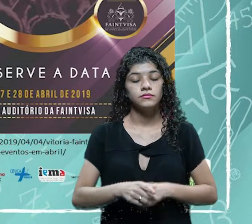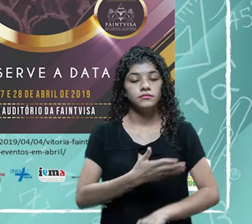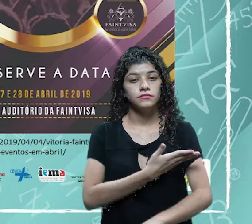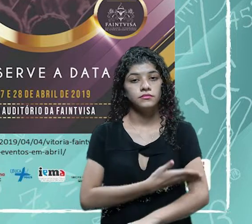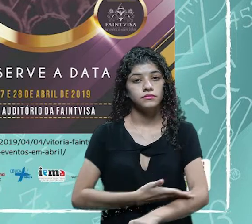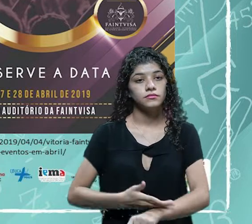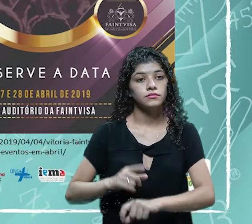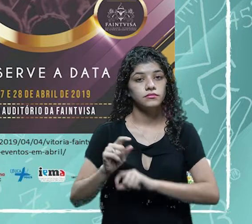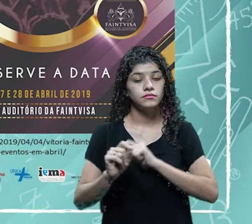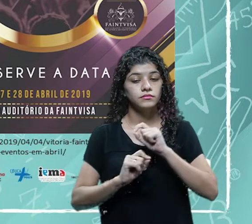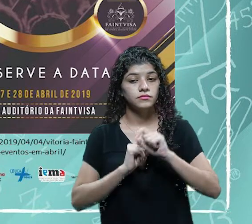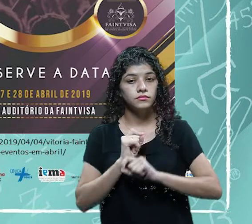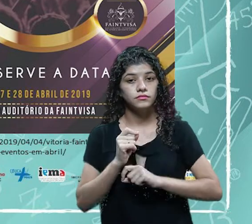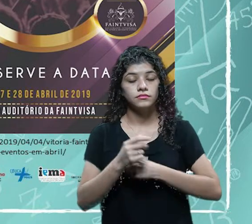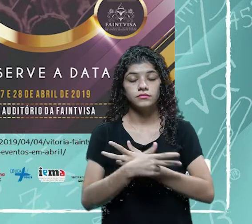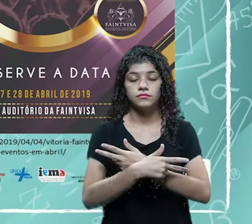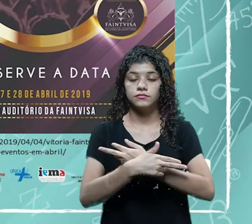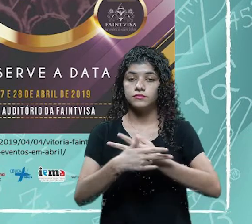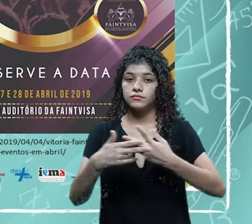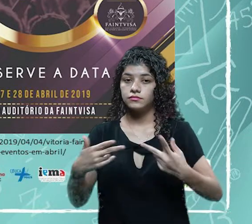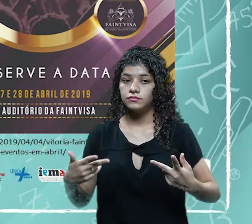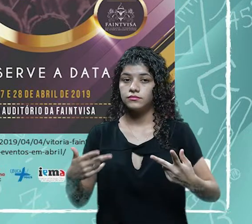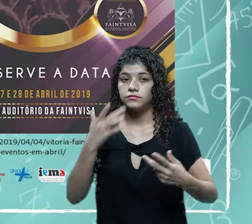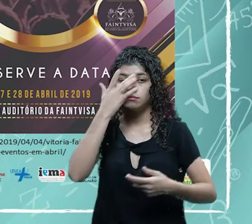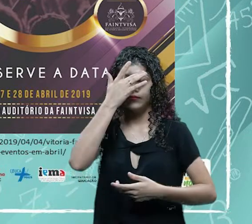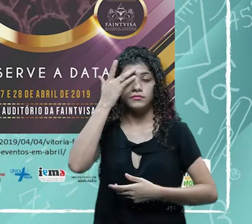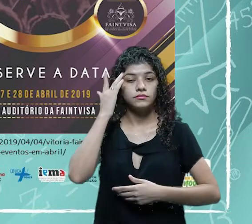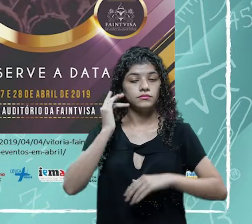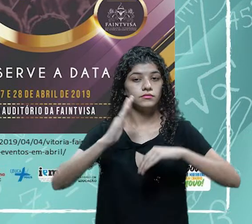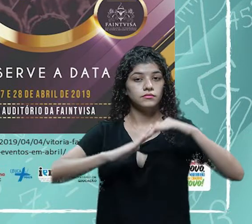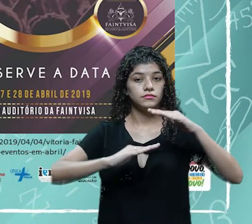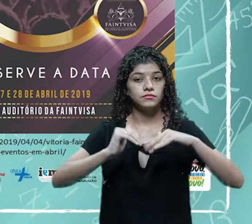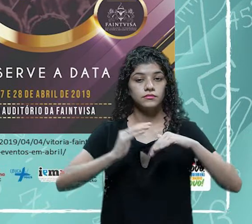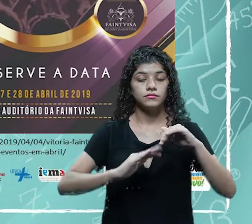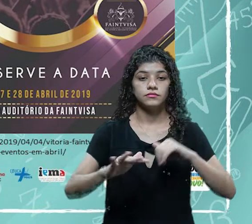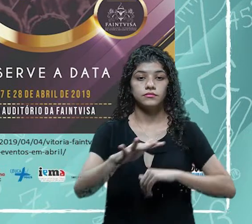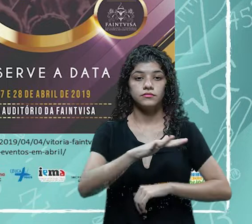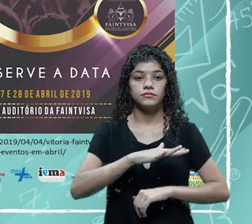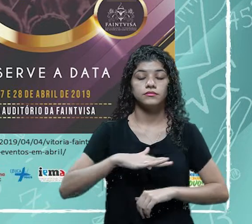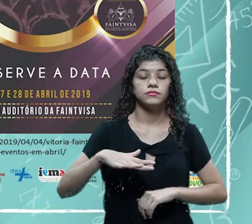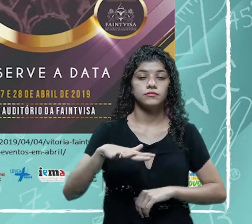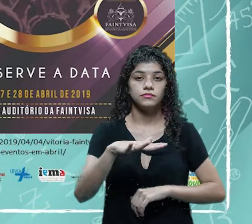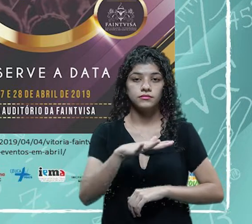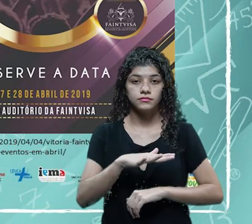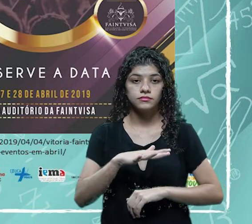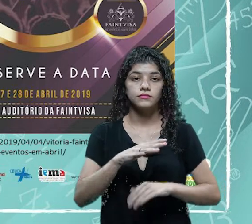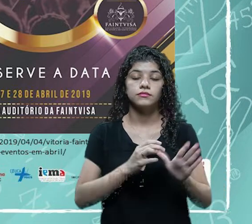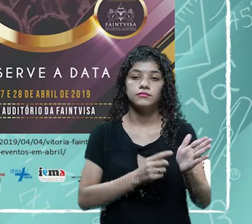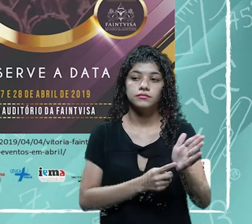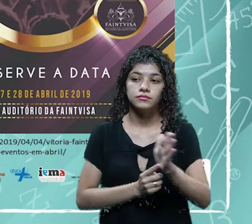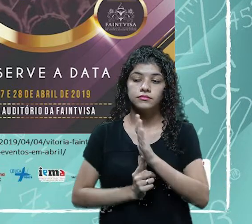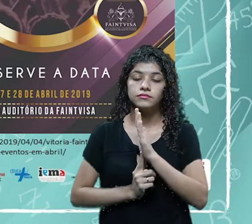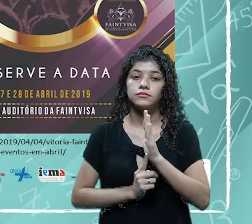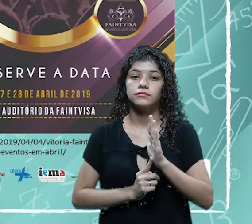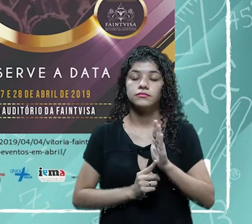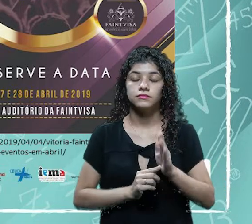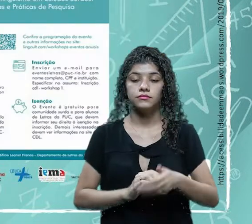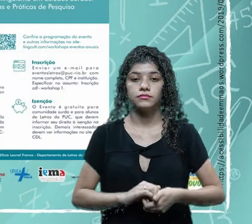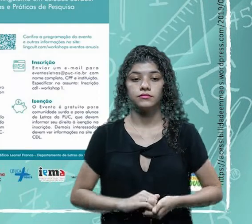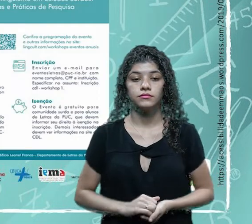ser mediados por especialistas da área que são profissionais né de grande